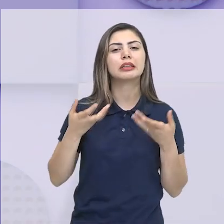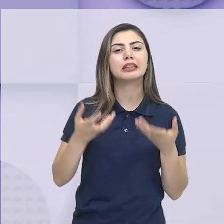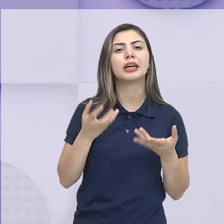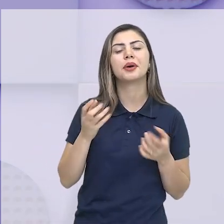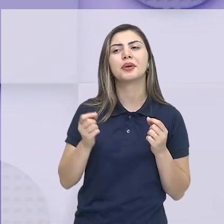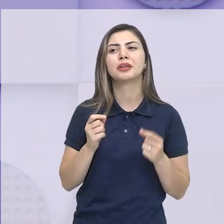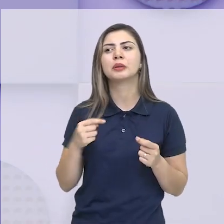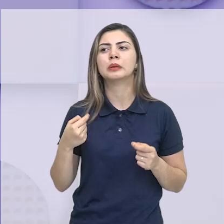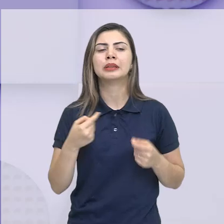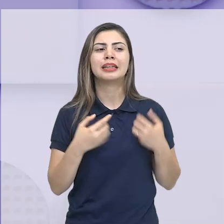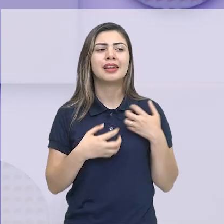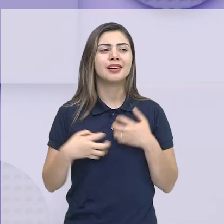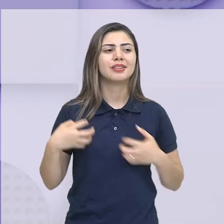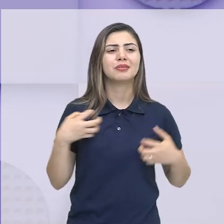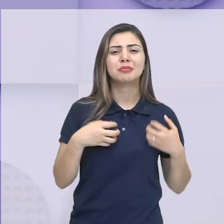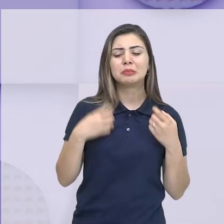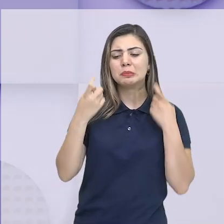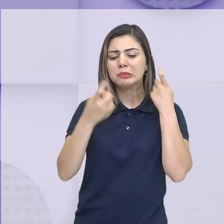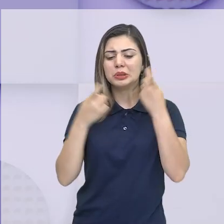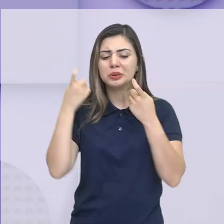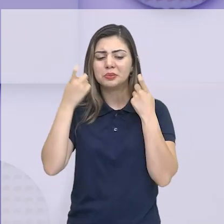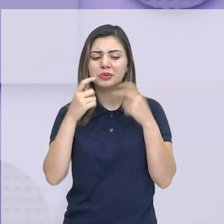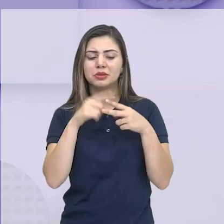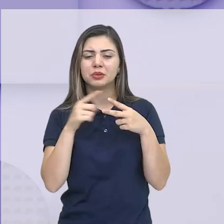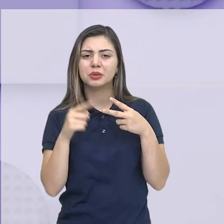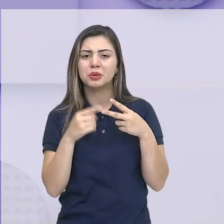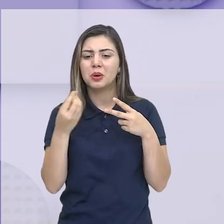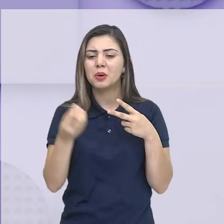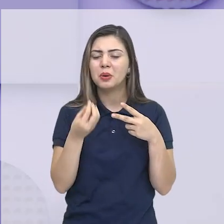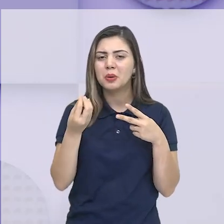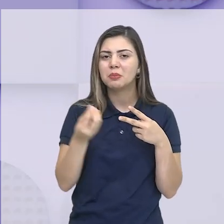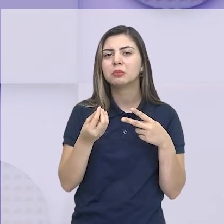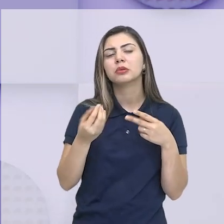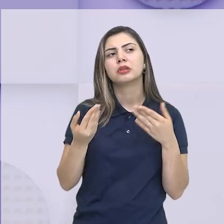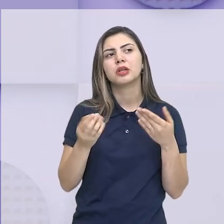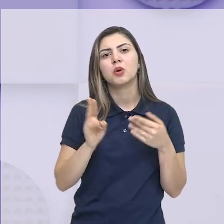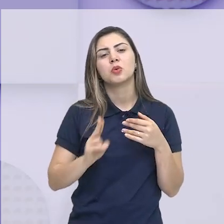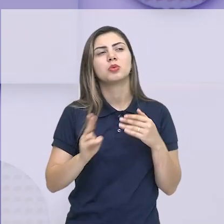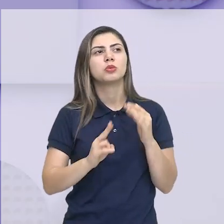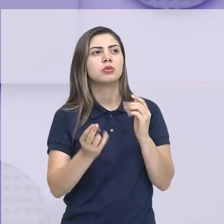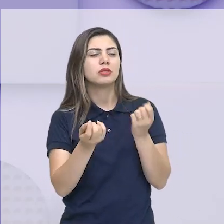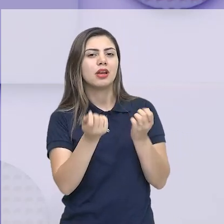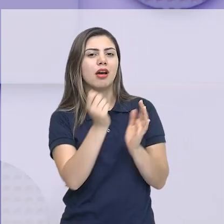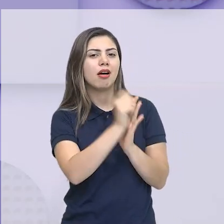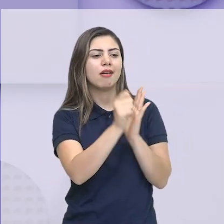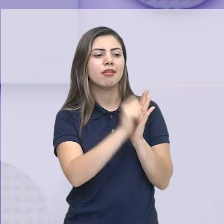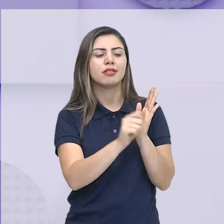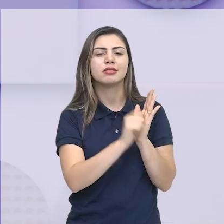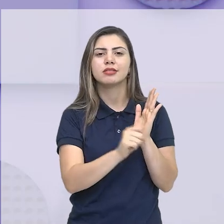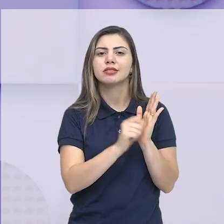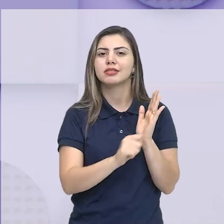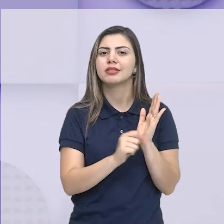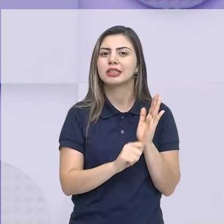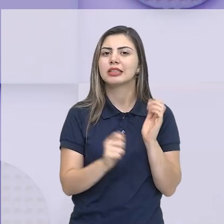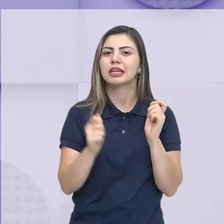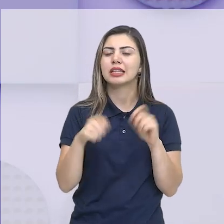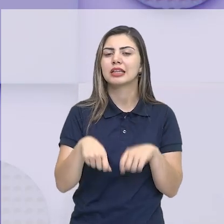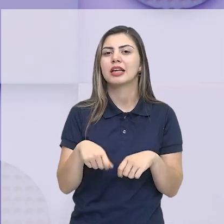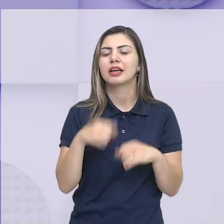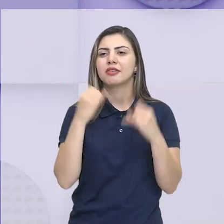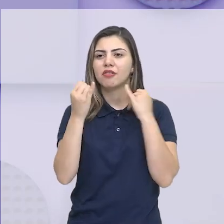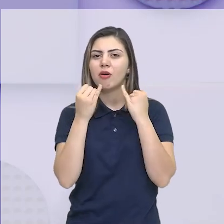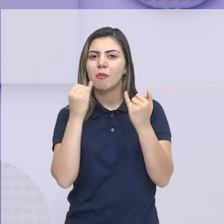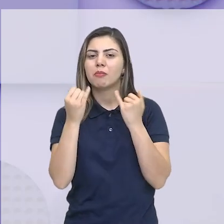essas inquietações a partir de sua memória. E a escrita é uma maneira, sim, de registrar,